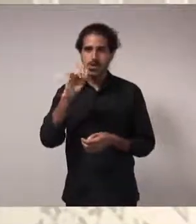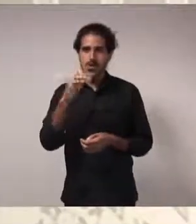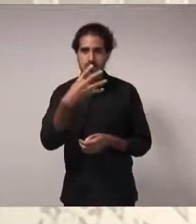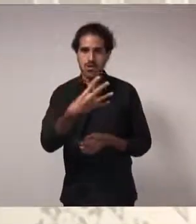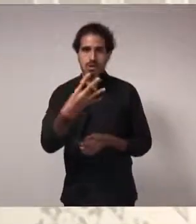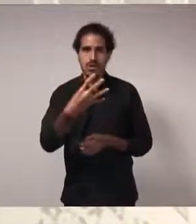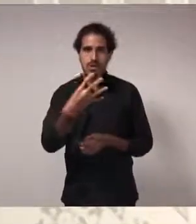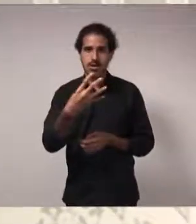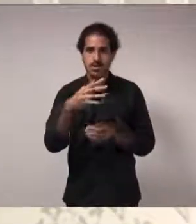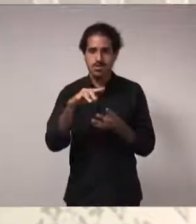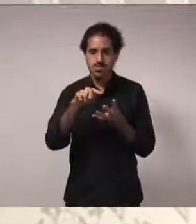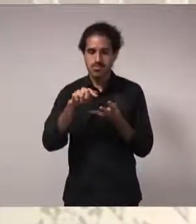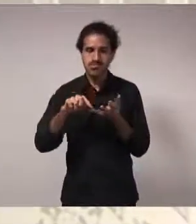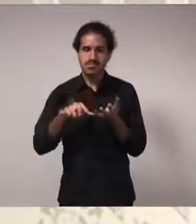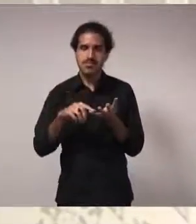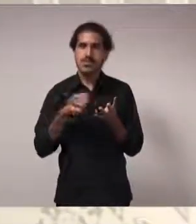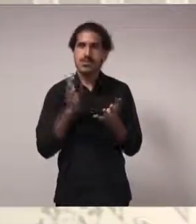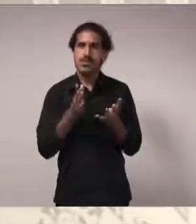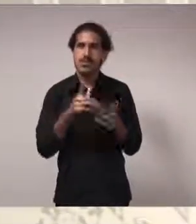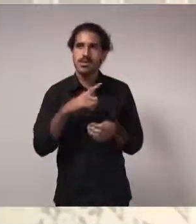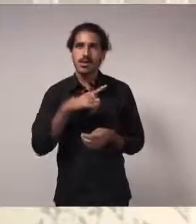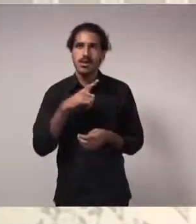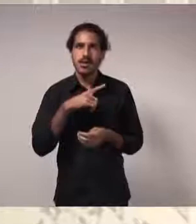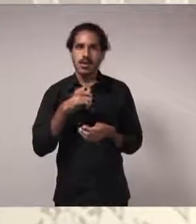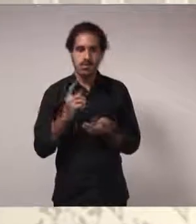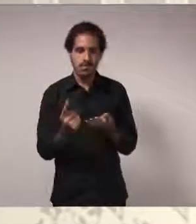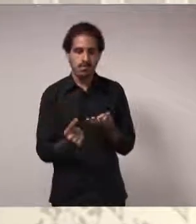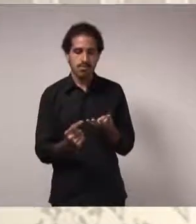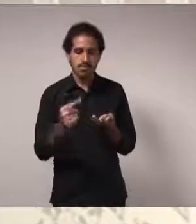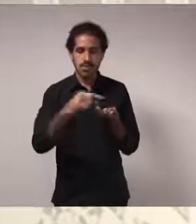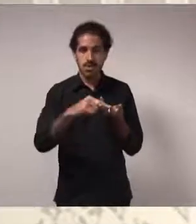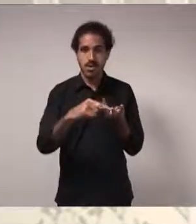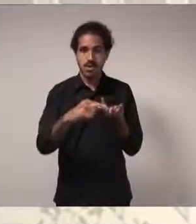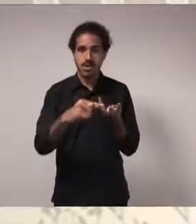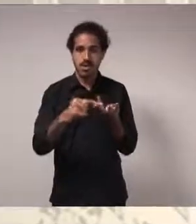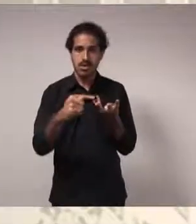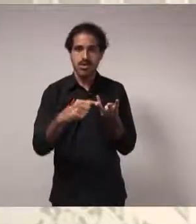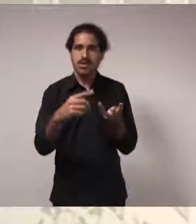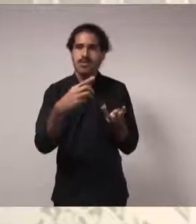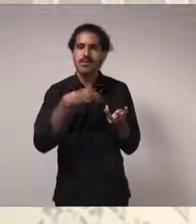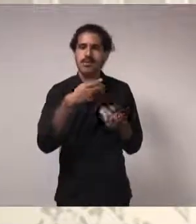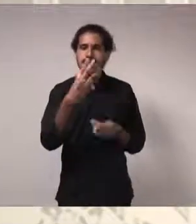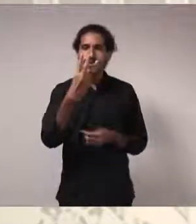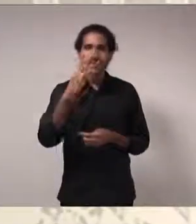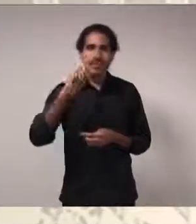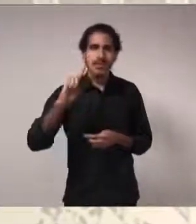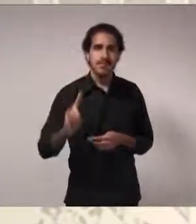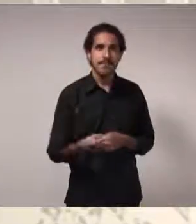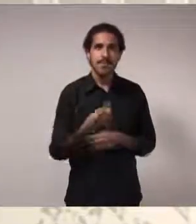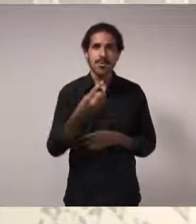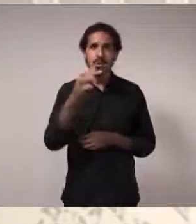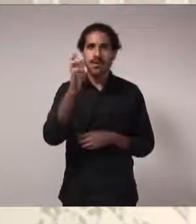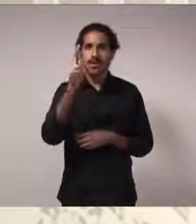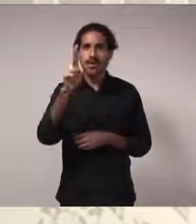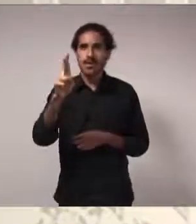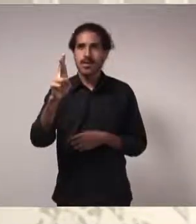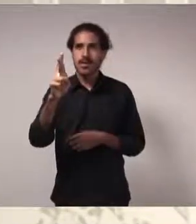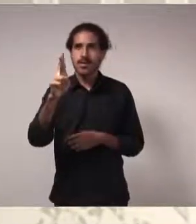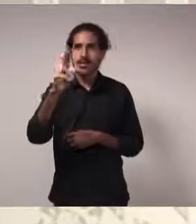equipamentos prevendo a unificação com o anexo 3, nós temos 3.000 TRs instaladas, sendo